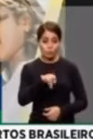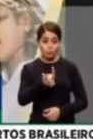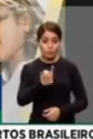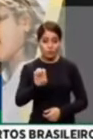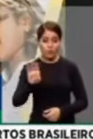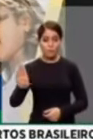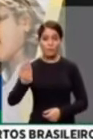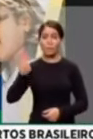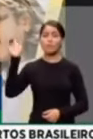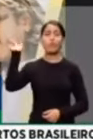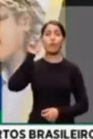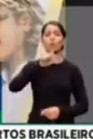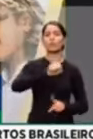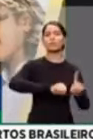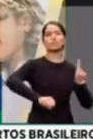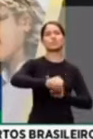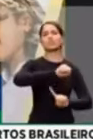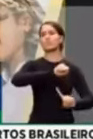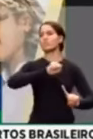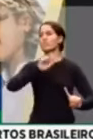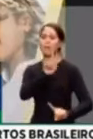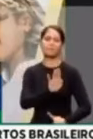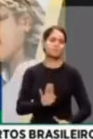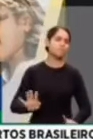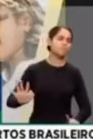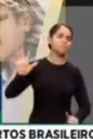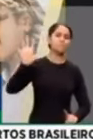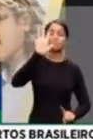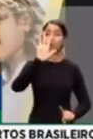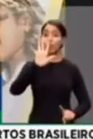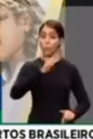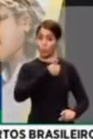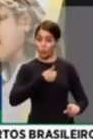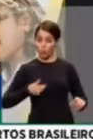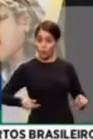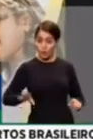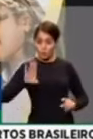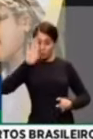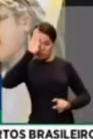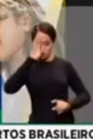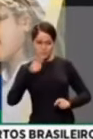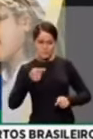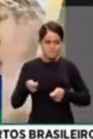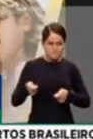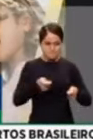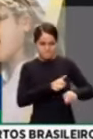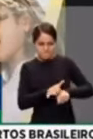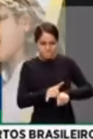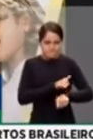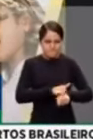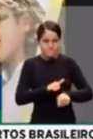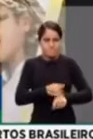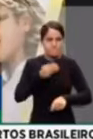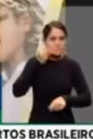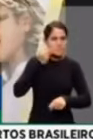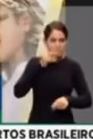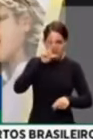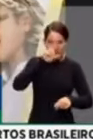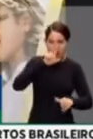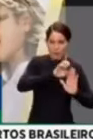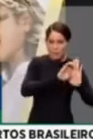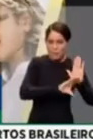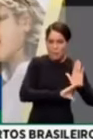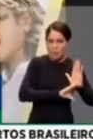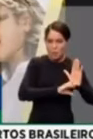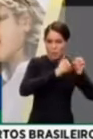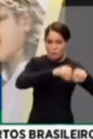foi uma conquista da sociedade, desta casa, que o governo Bolsonaro tentou de todas as formas, com aquela emenda para